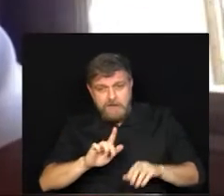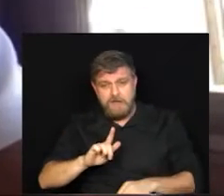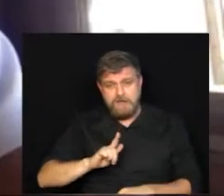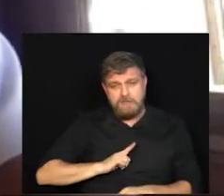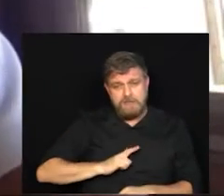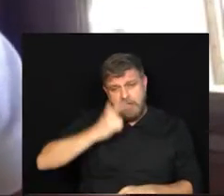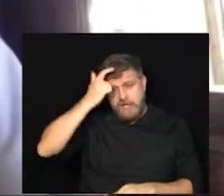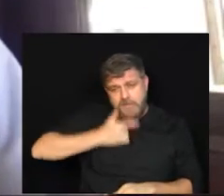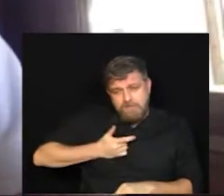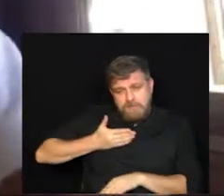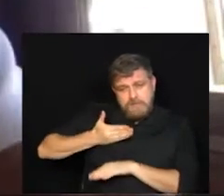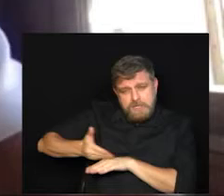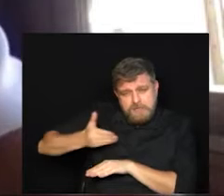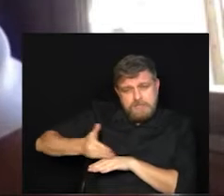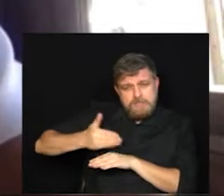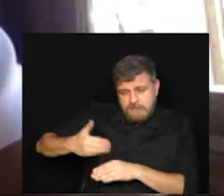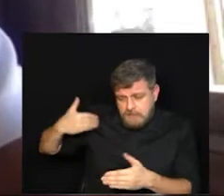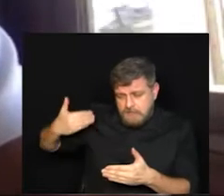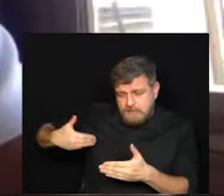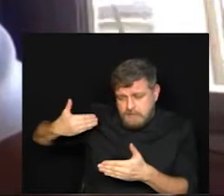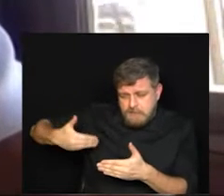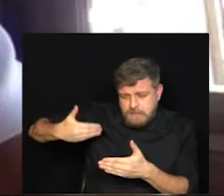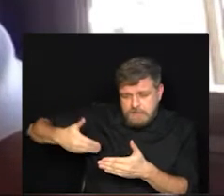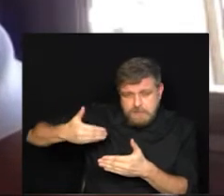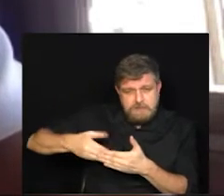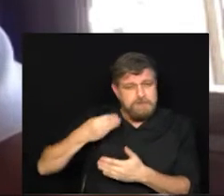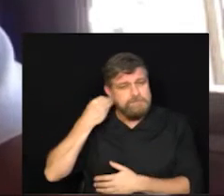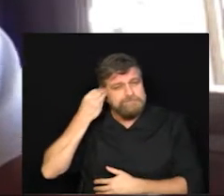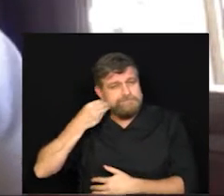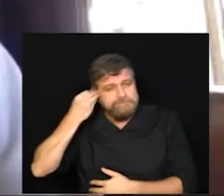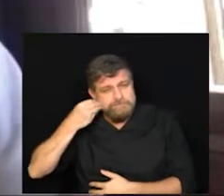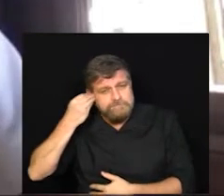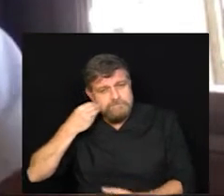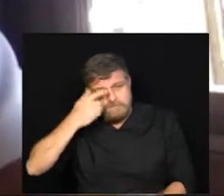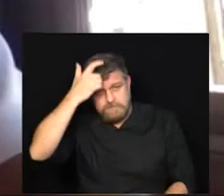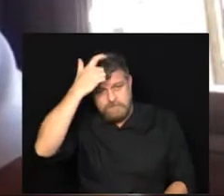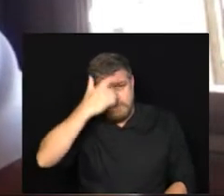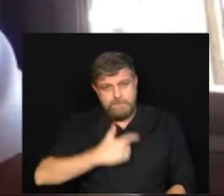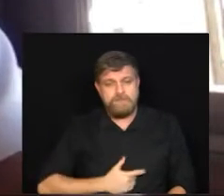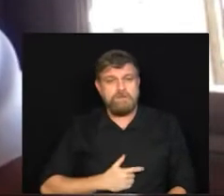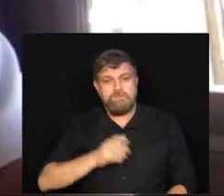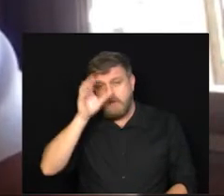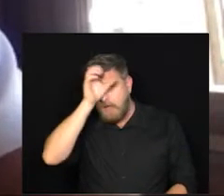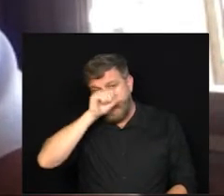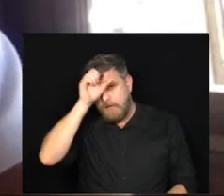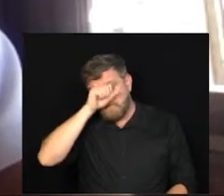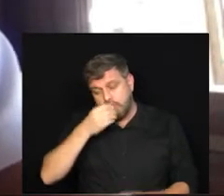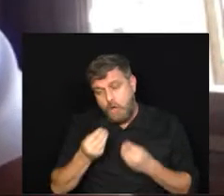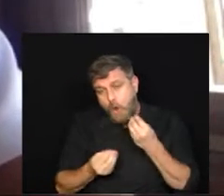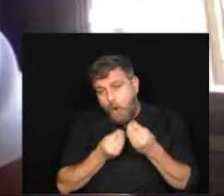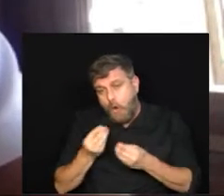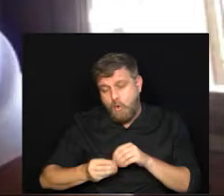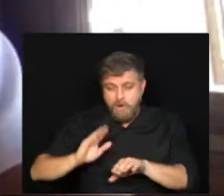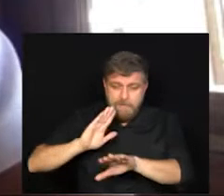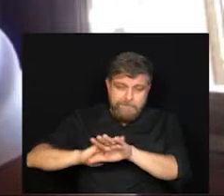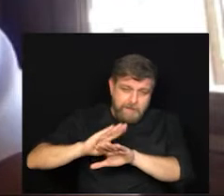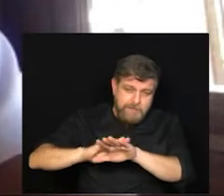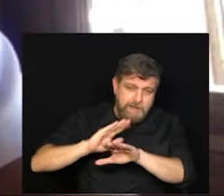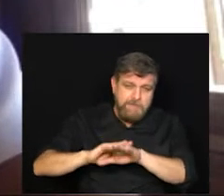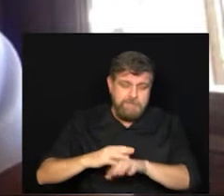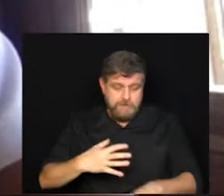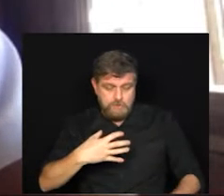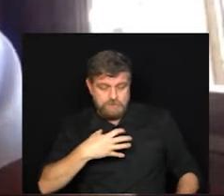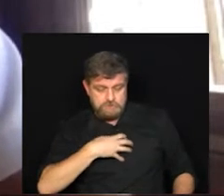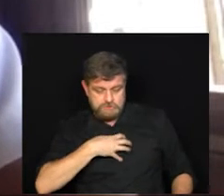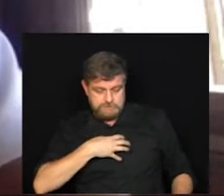fui me preparando ao longo desse tempo, né? Eu também fui aprendendo como é que faz, como é que se comporta, porque